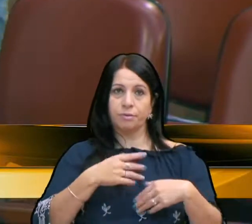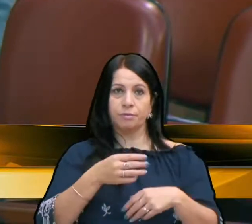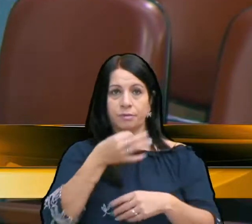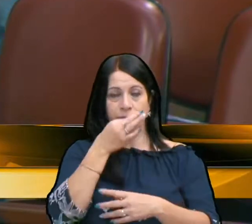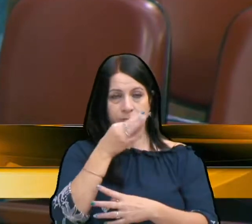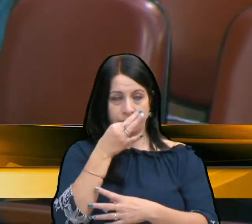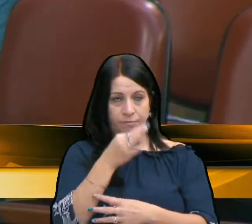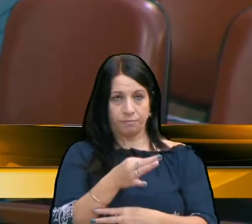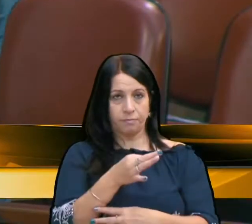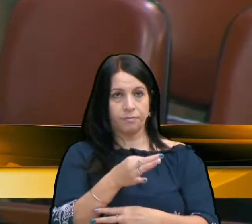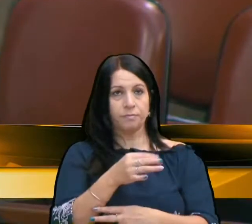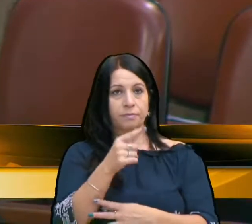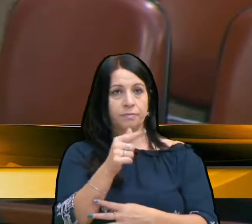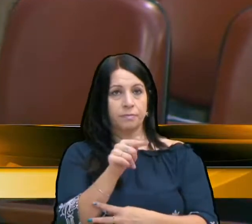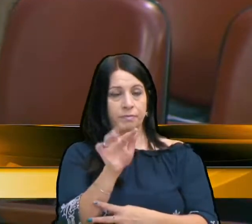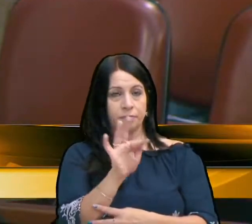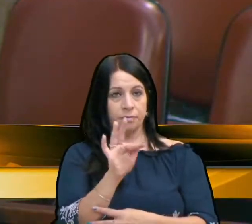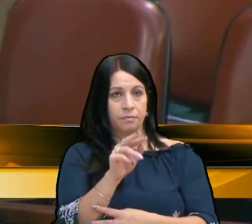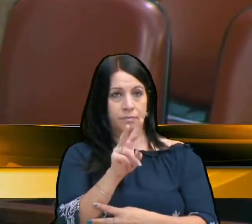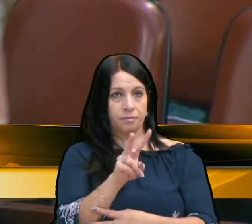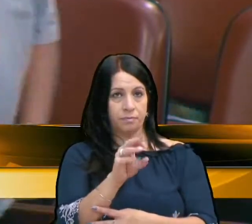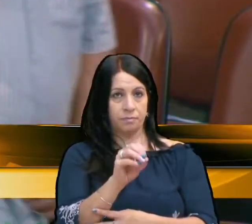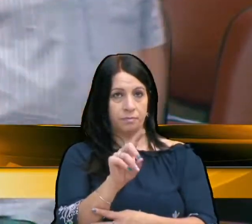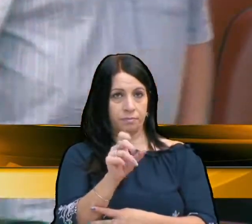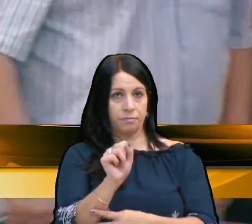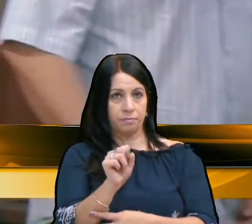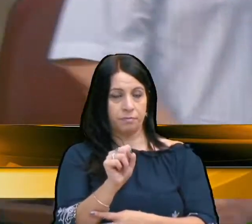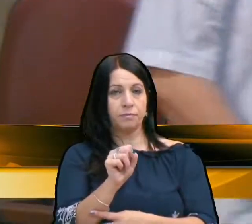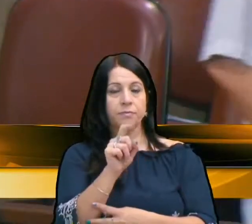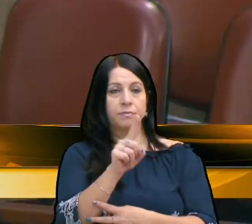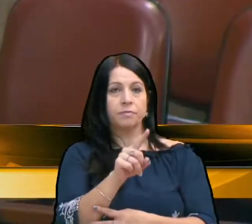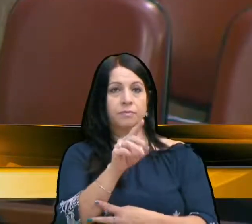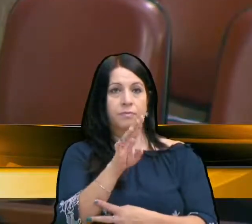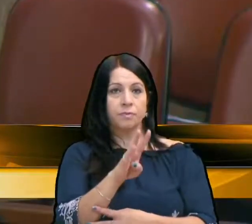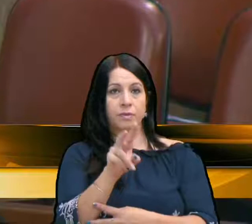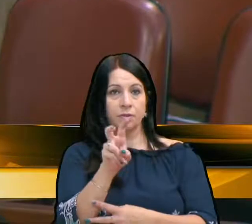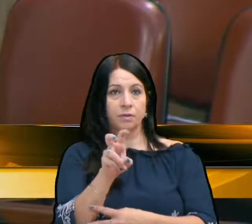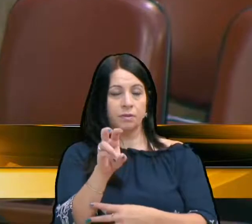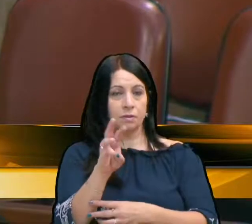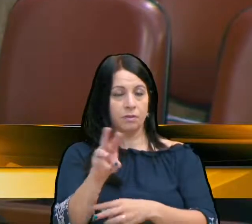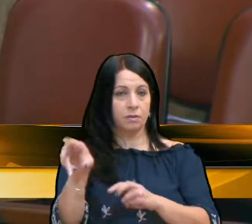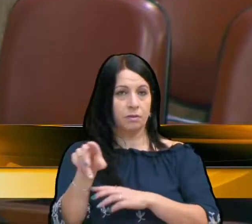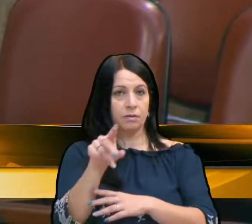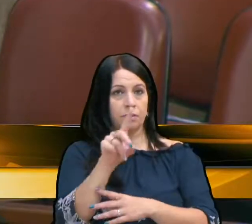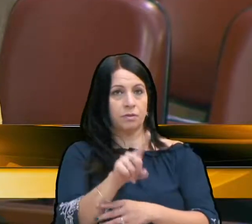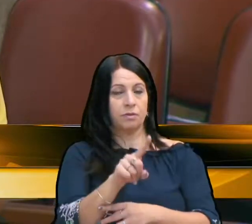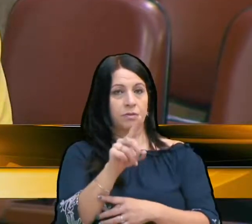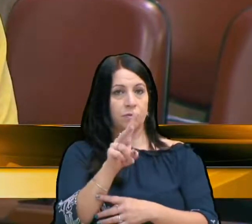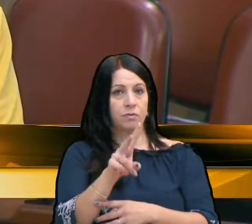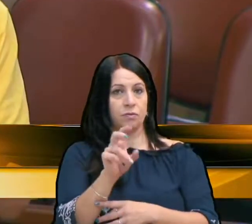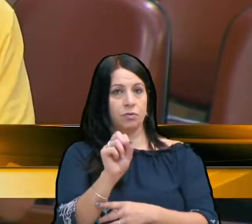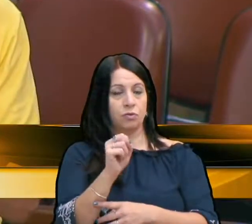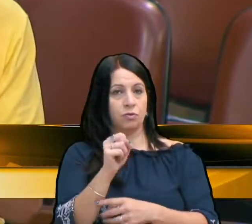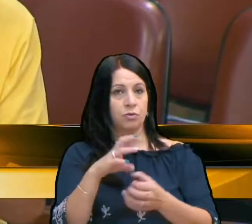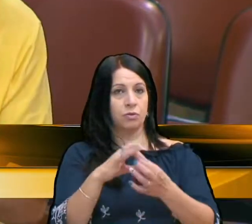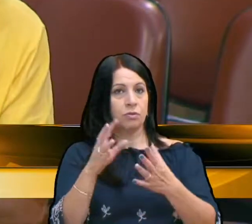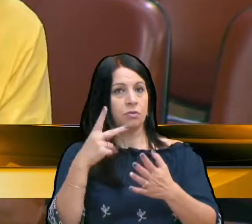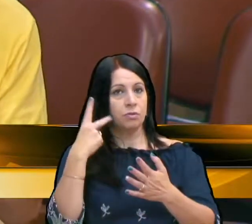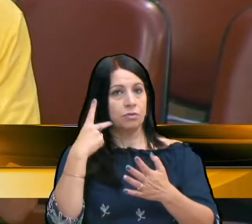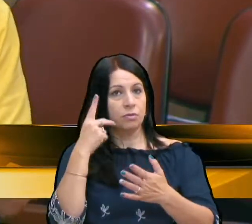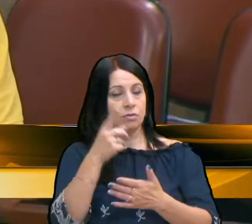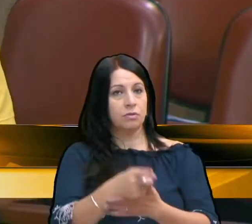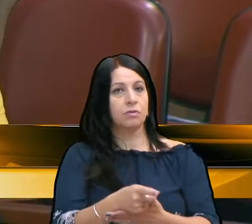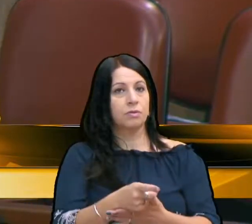do Sul, 7 de fevereiro de 2018, 143 anos da colonização, 128 de emancipação